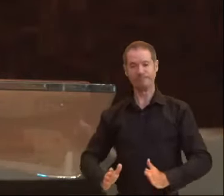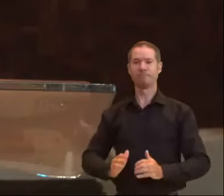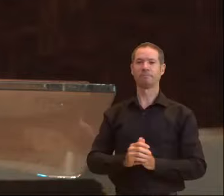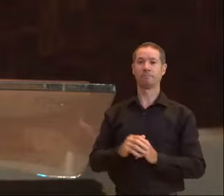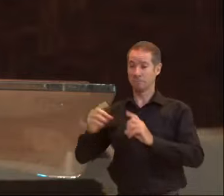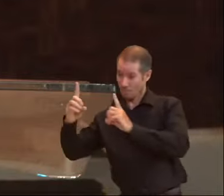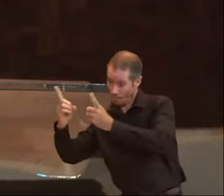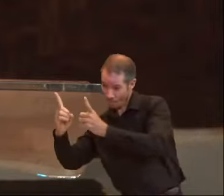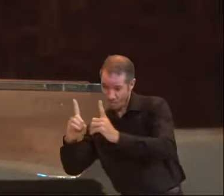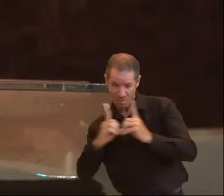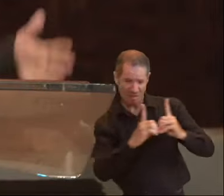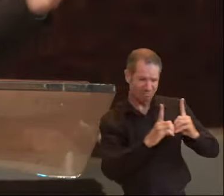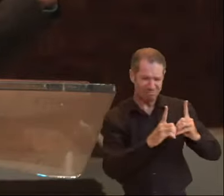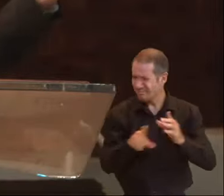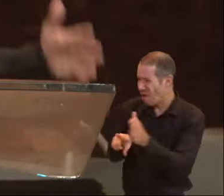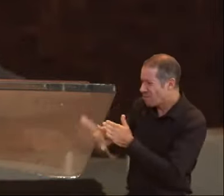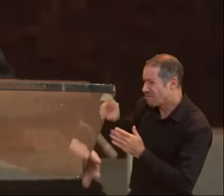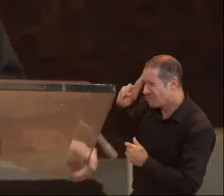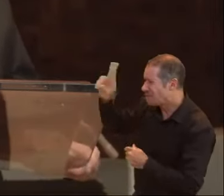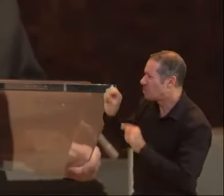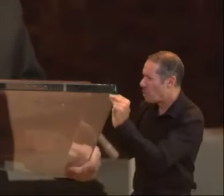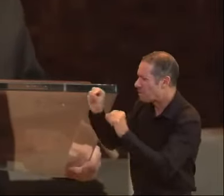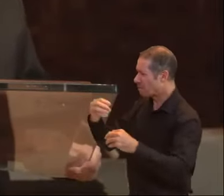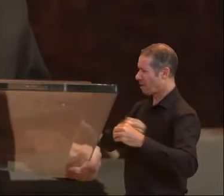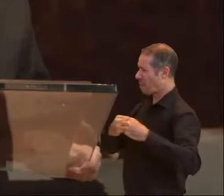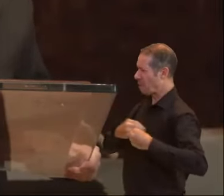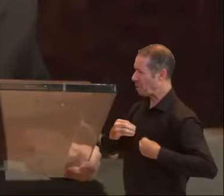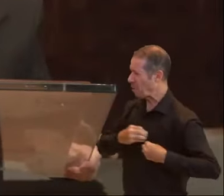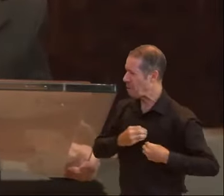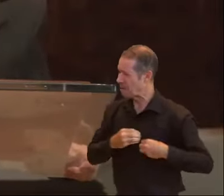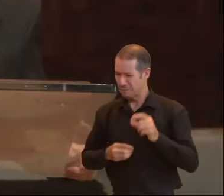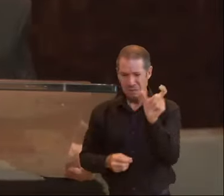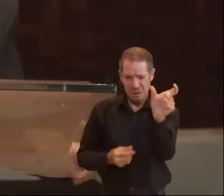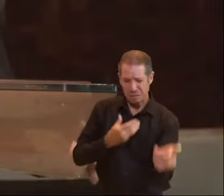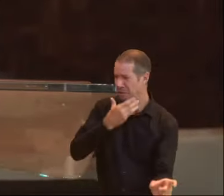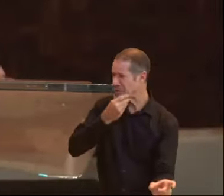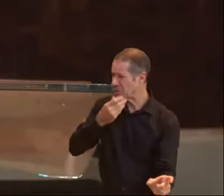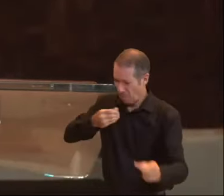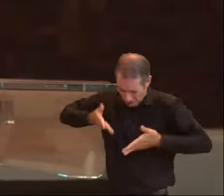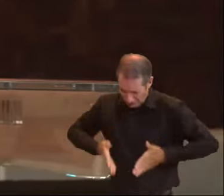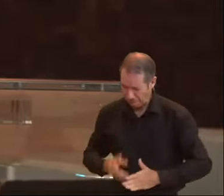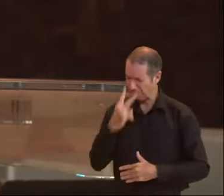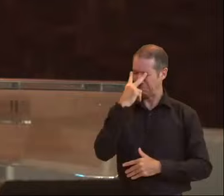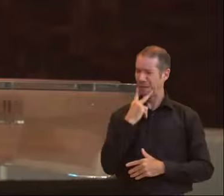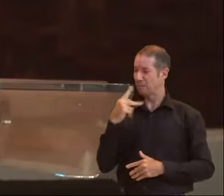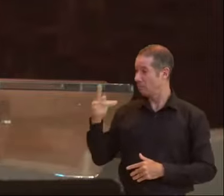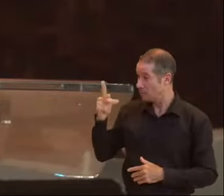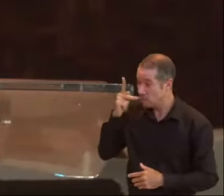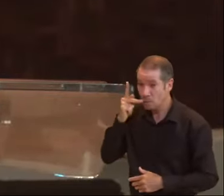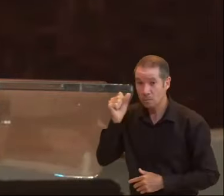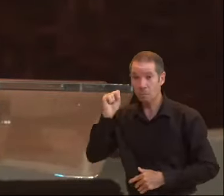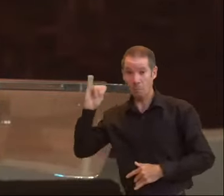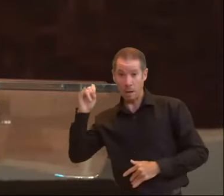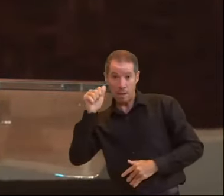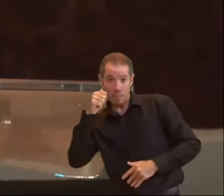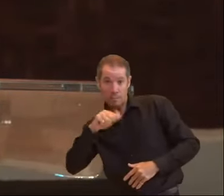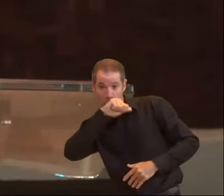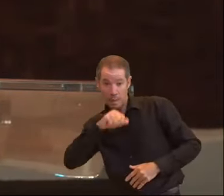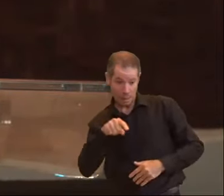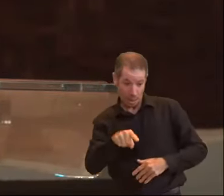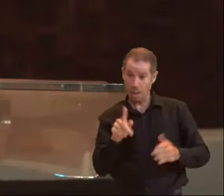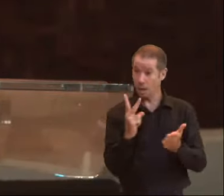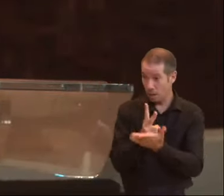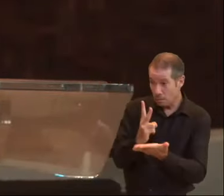os discípulos perguntaram: Senhor, quem pecou para que este nascesse cego? Seus pais? Ele